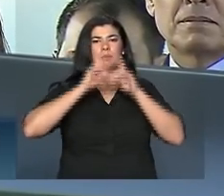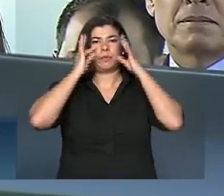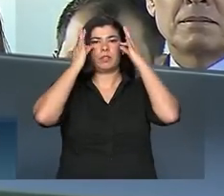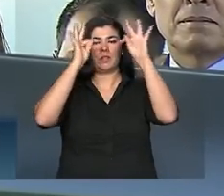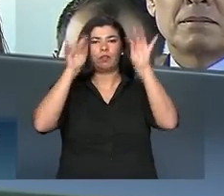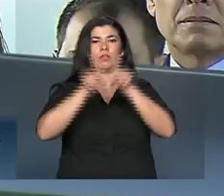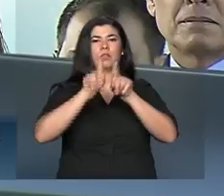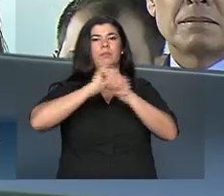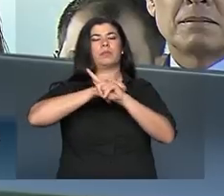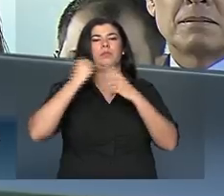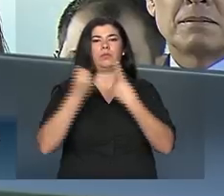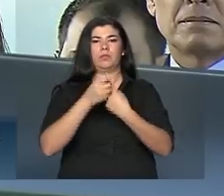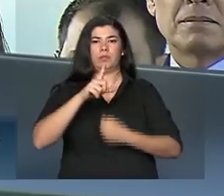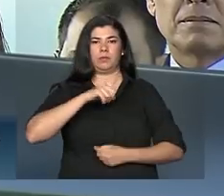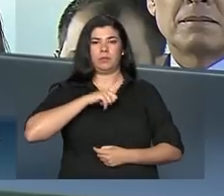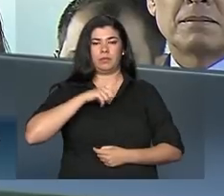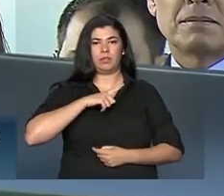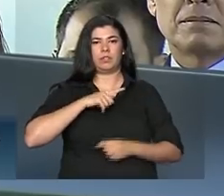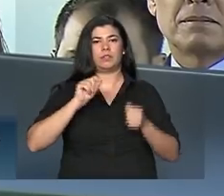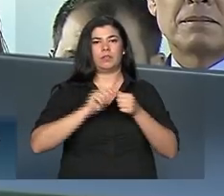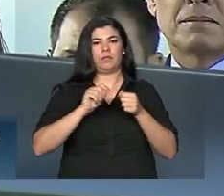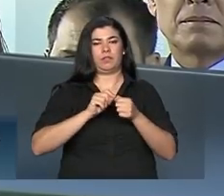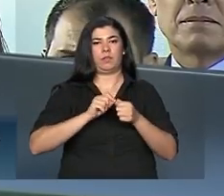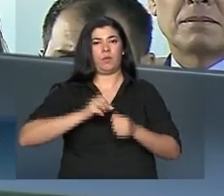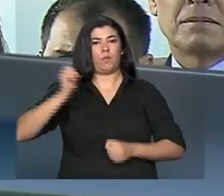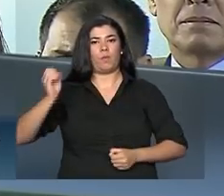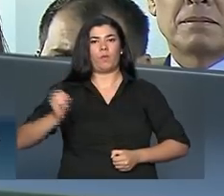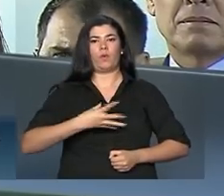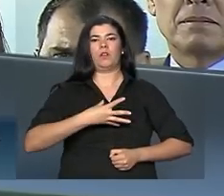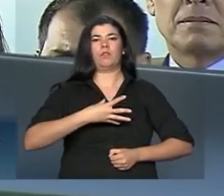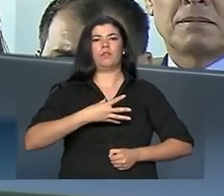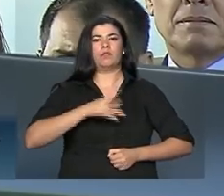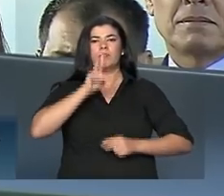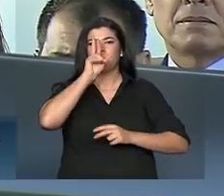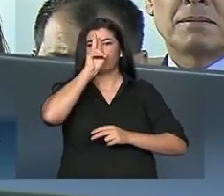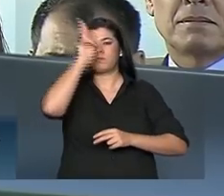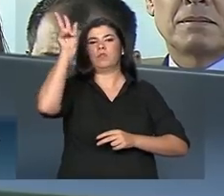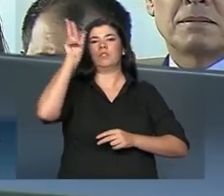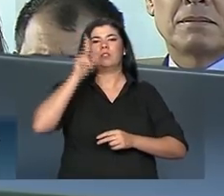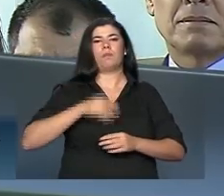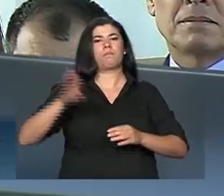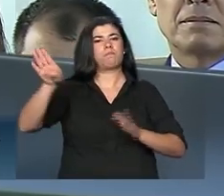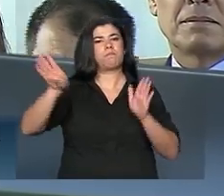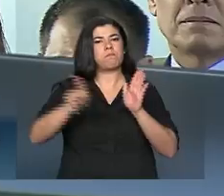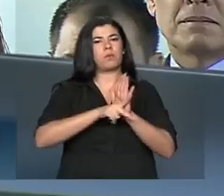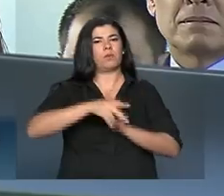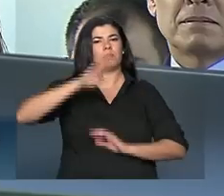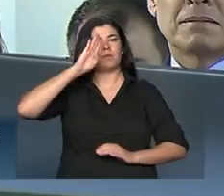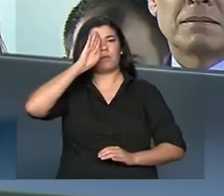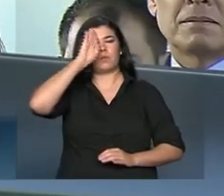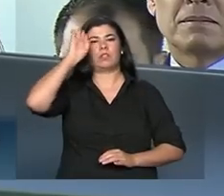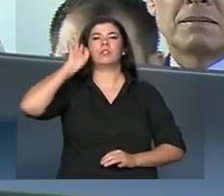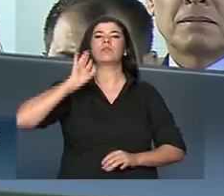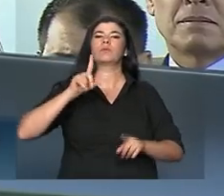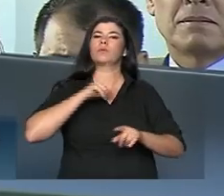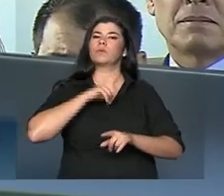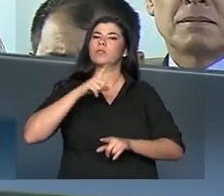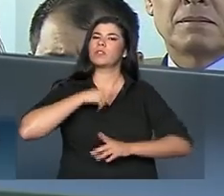tecnológico e social. Uma nova força terrestre para o mesmo Exército, sempre